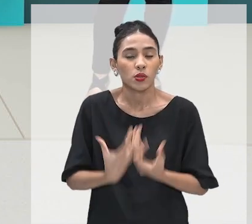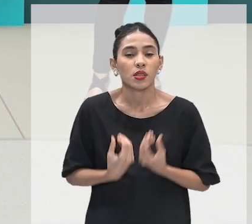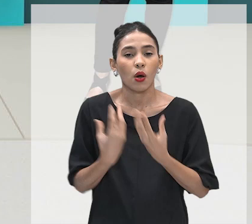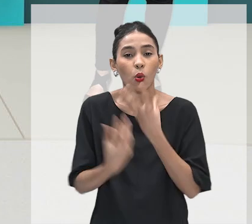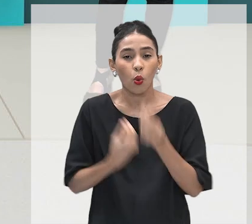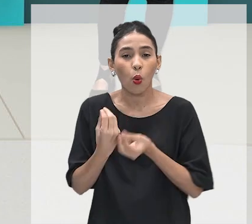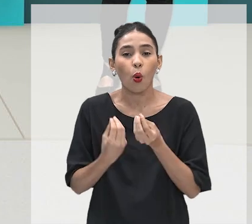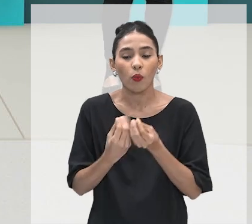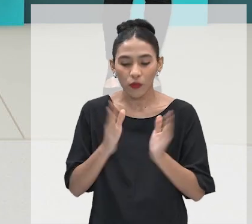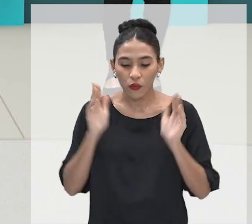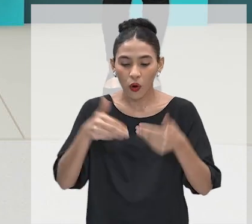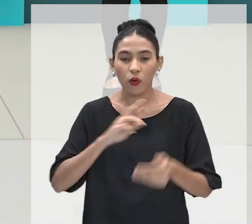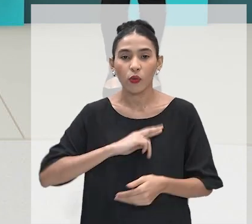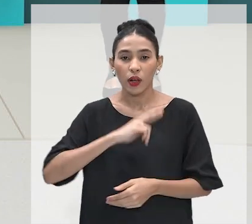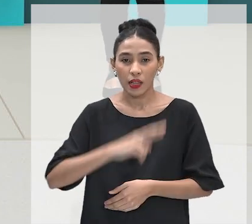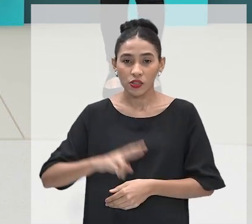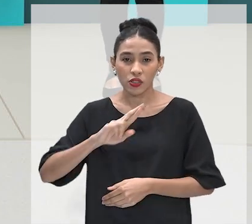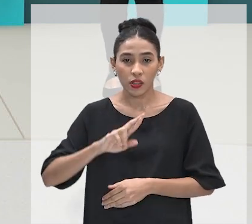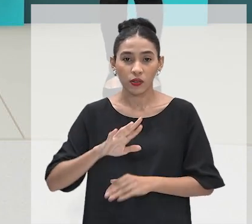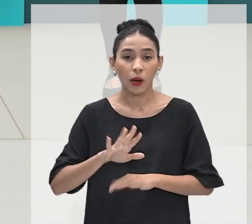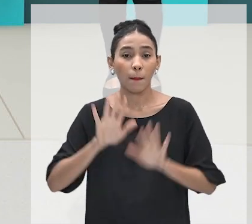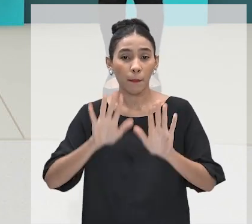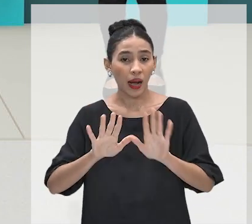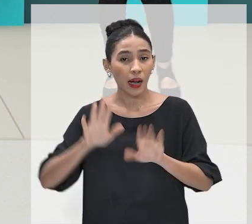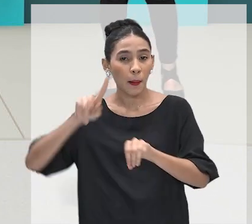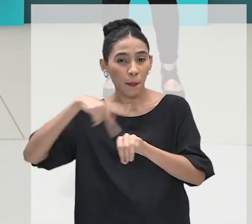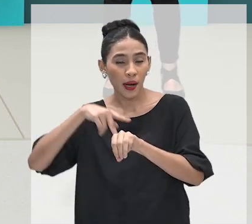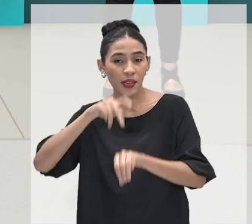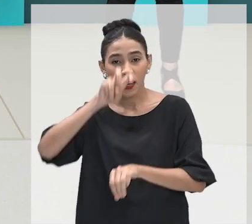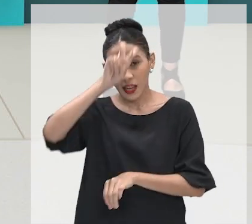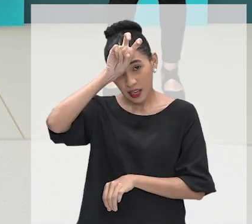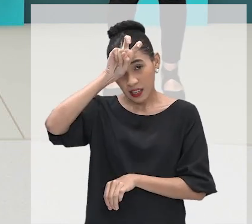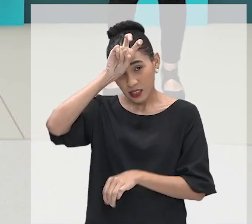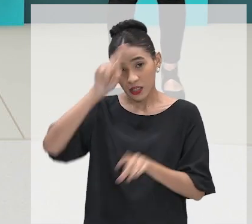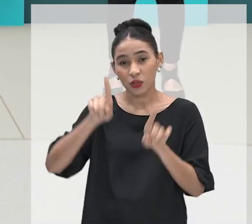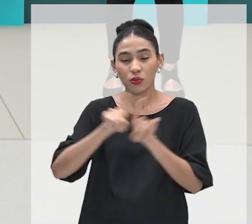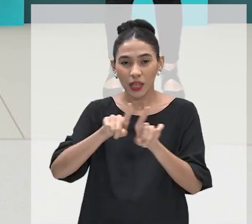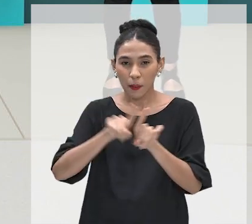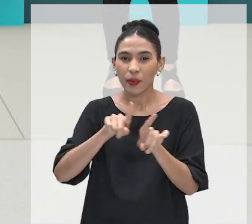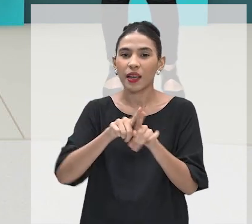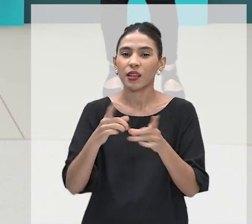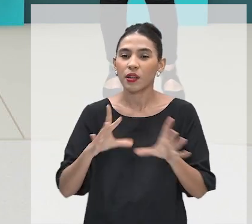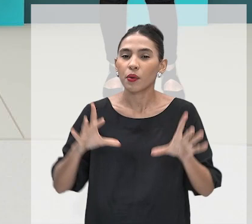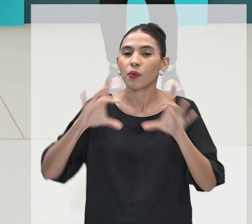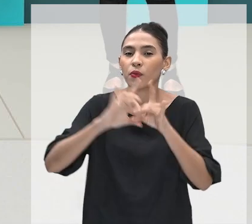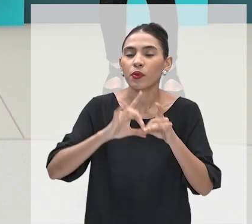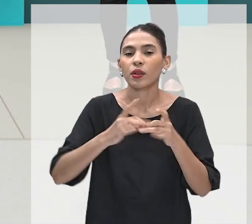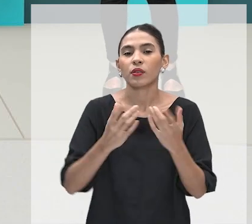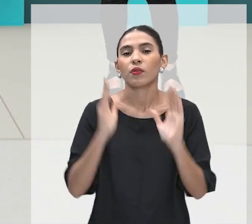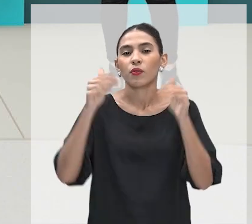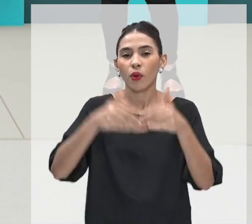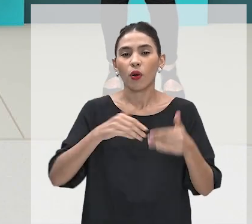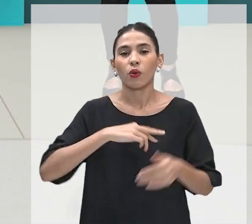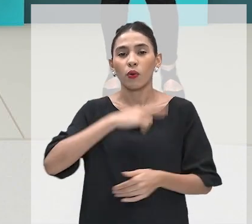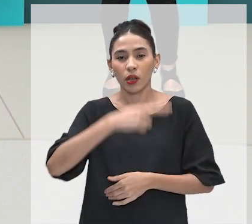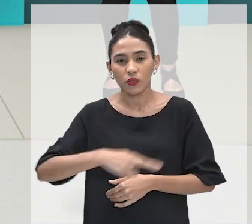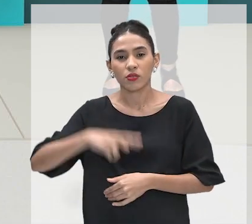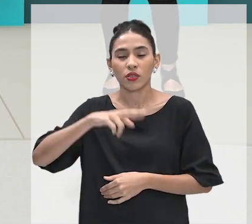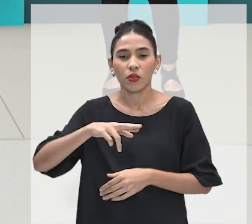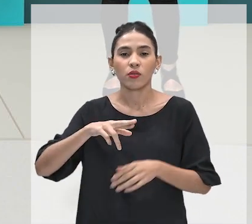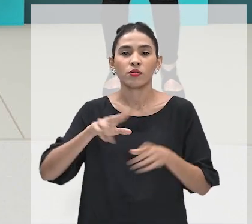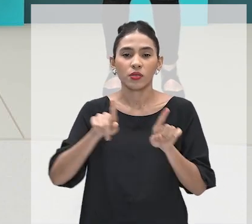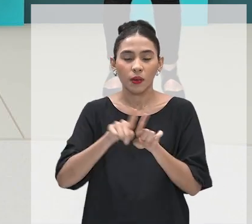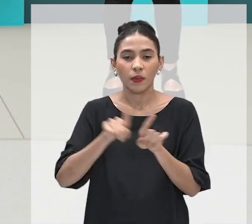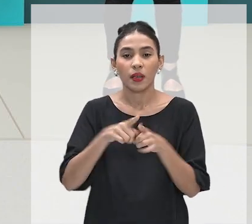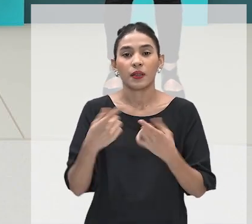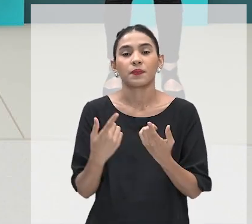religioso. Já no Egito, passava pela questão também religiosa em oferendas e manifestações que